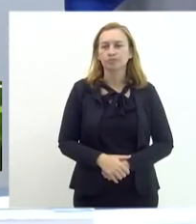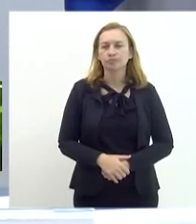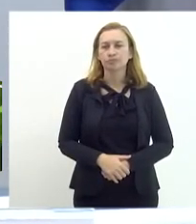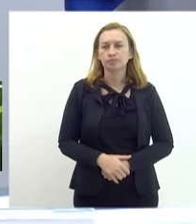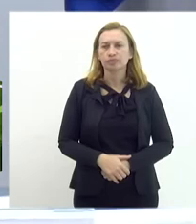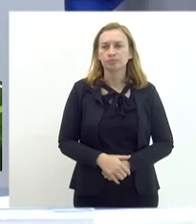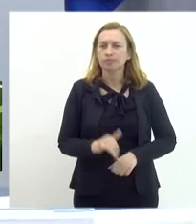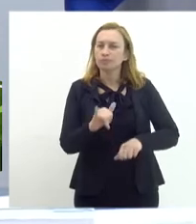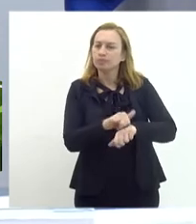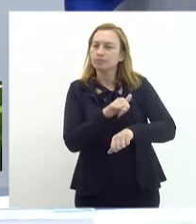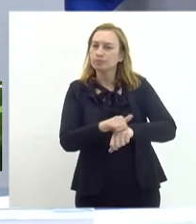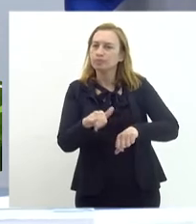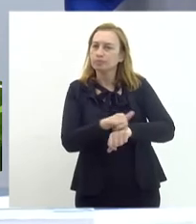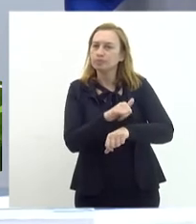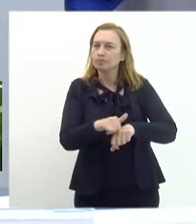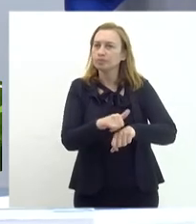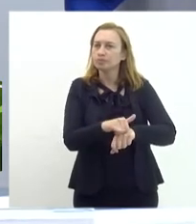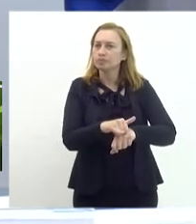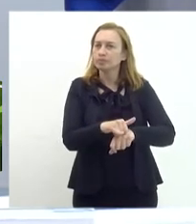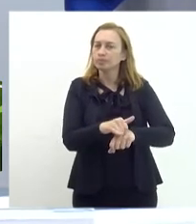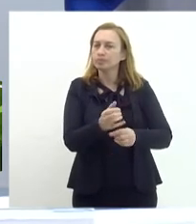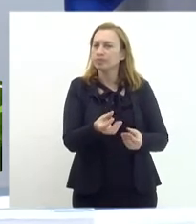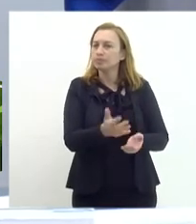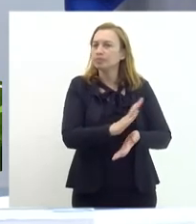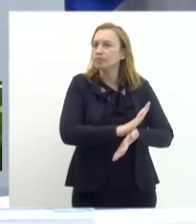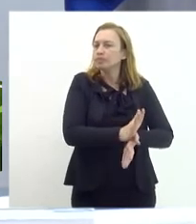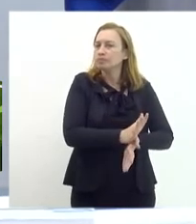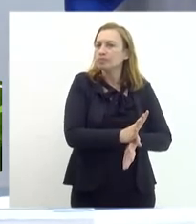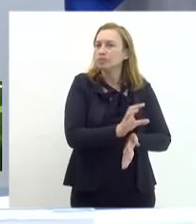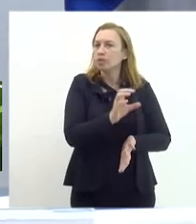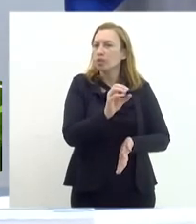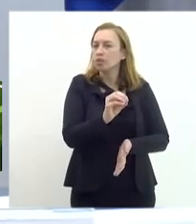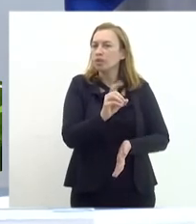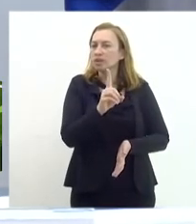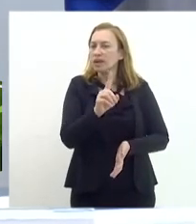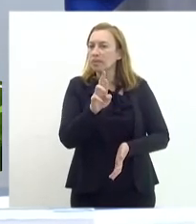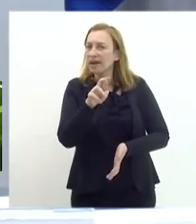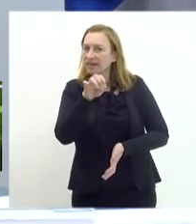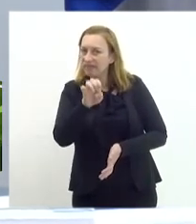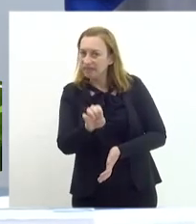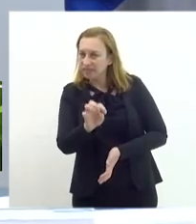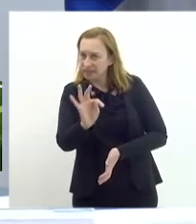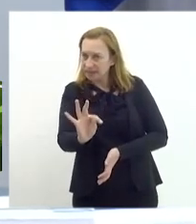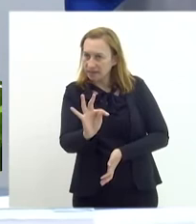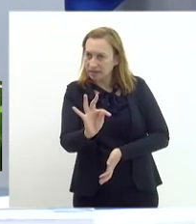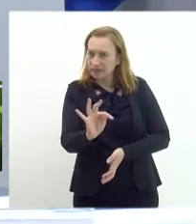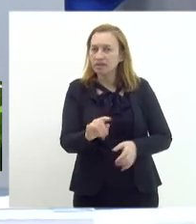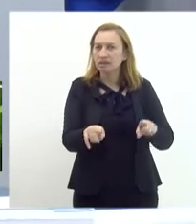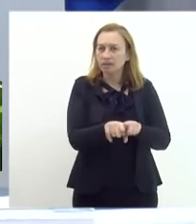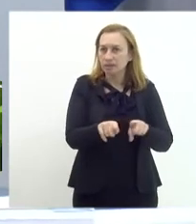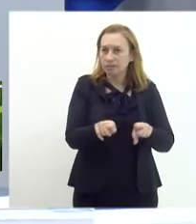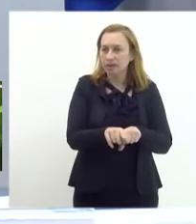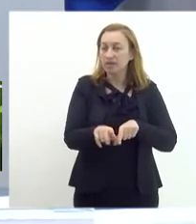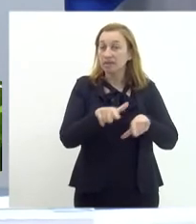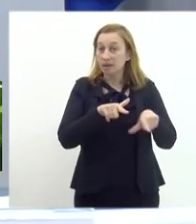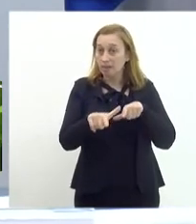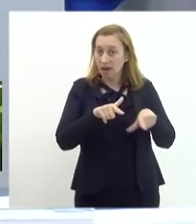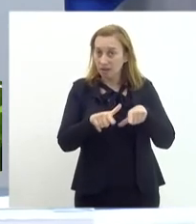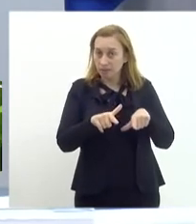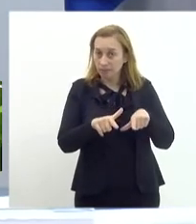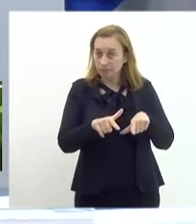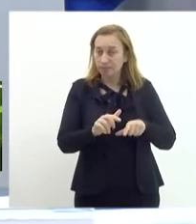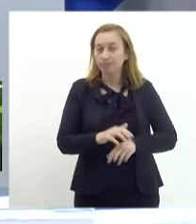A Operação Lava Jato, no que destruiu a Odebrecht, destruiu o emprego.